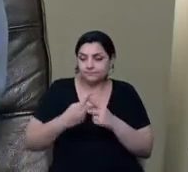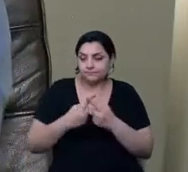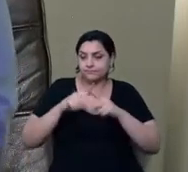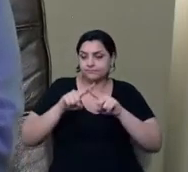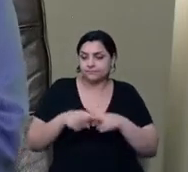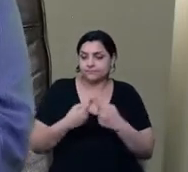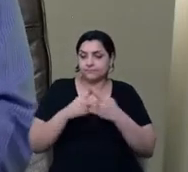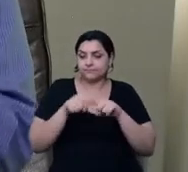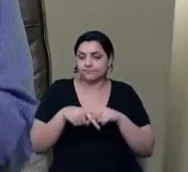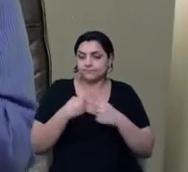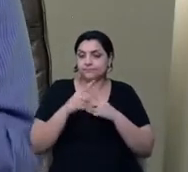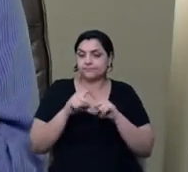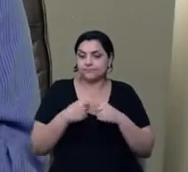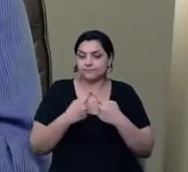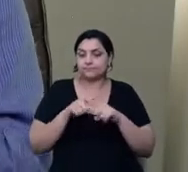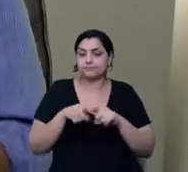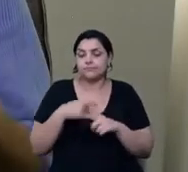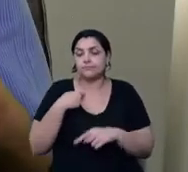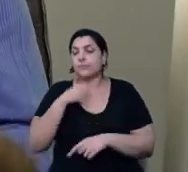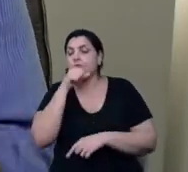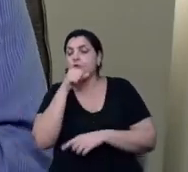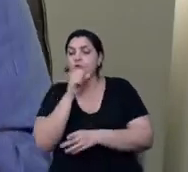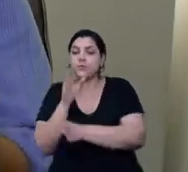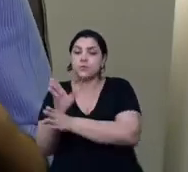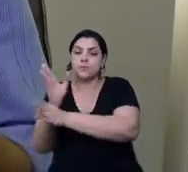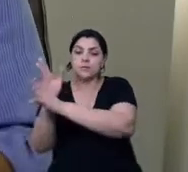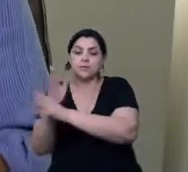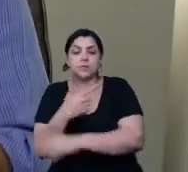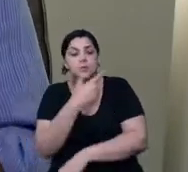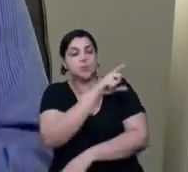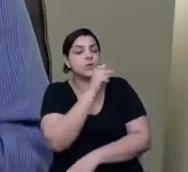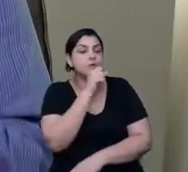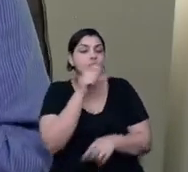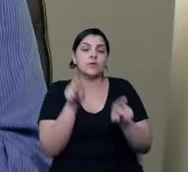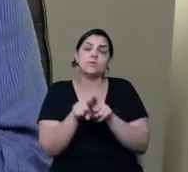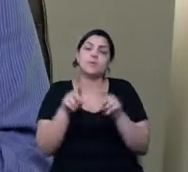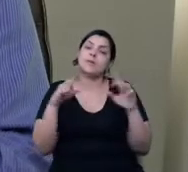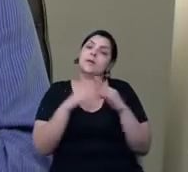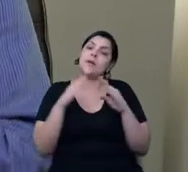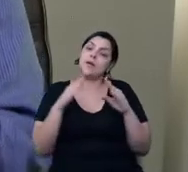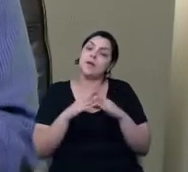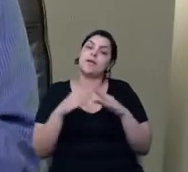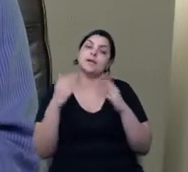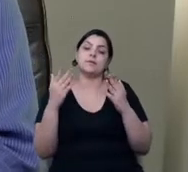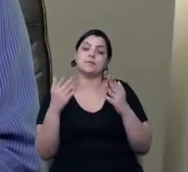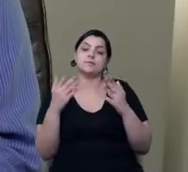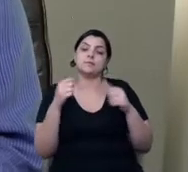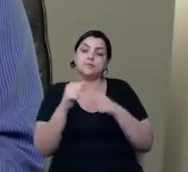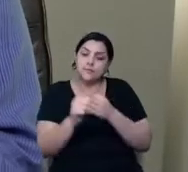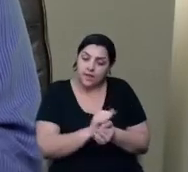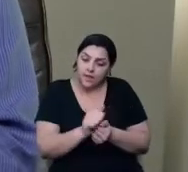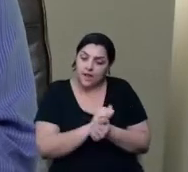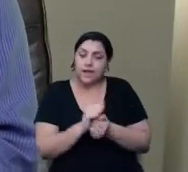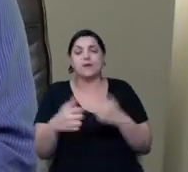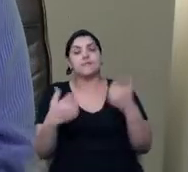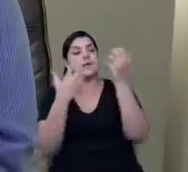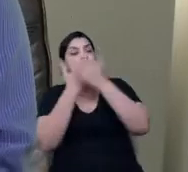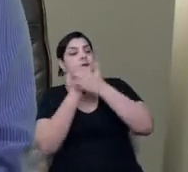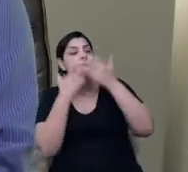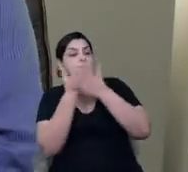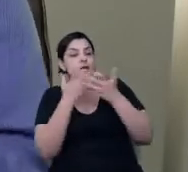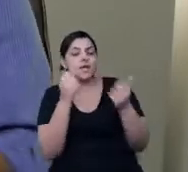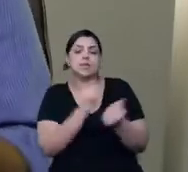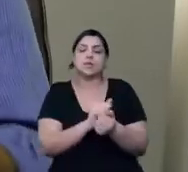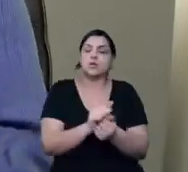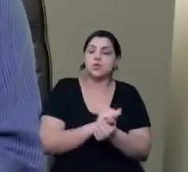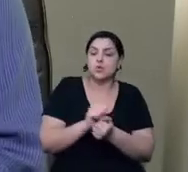Meu avô pedreiro e a minha outra avó Abnese também era uma dona de casa, que também trabalhava, sei lá, lavando roupa, cantando enquanto lava roupa.